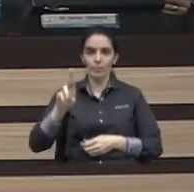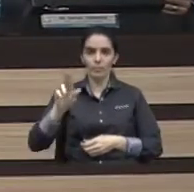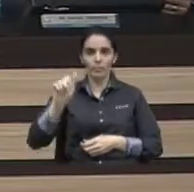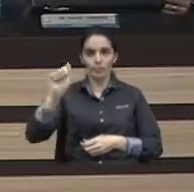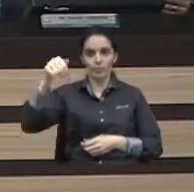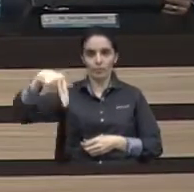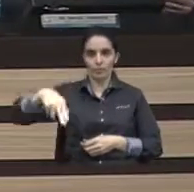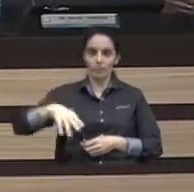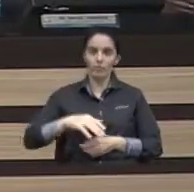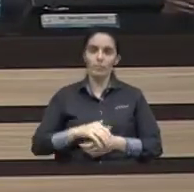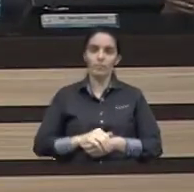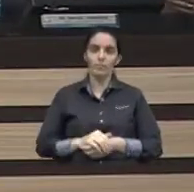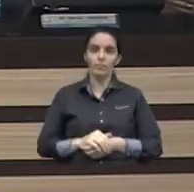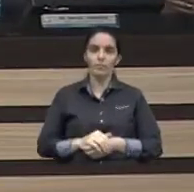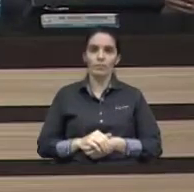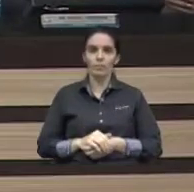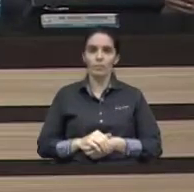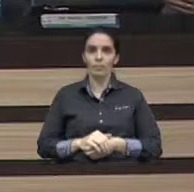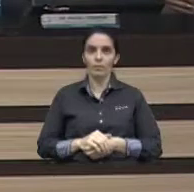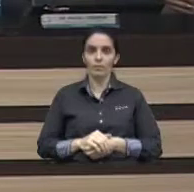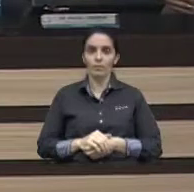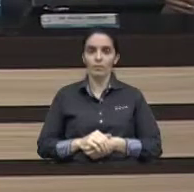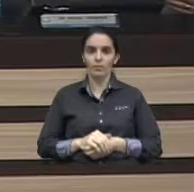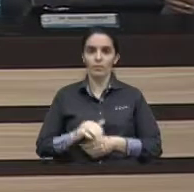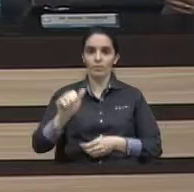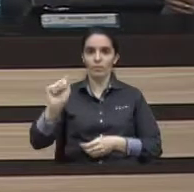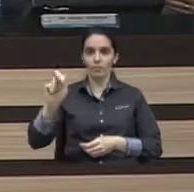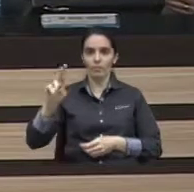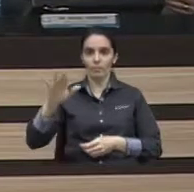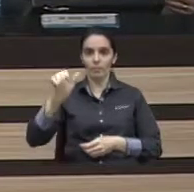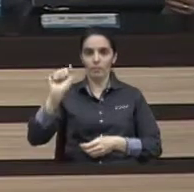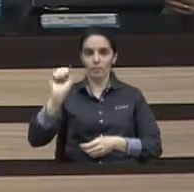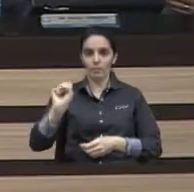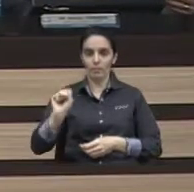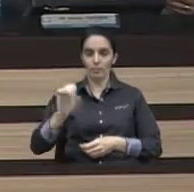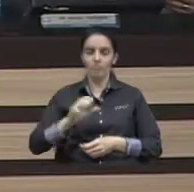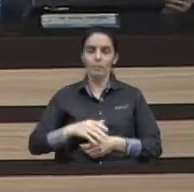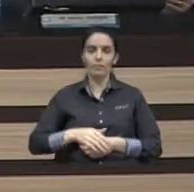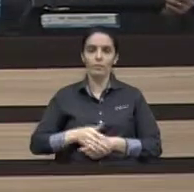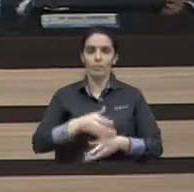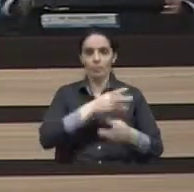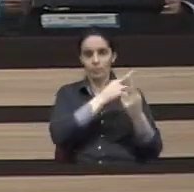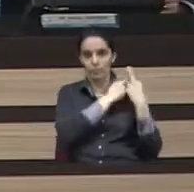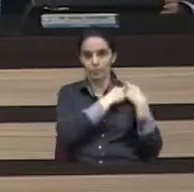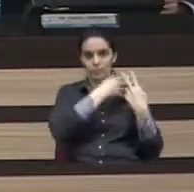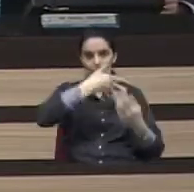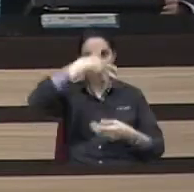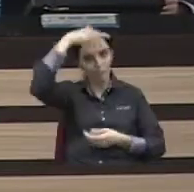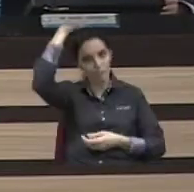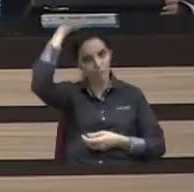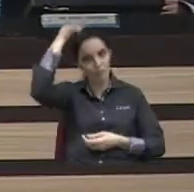Lautaro Espinosa Arias. Vereador Antônio Franco de Moraes.